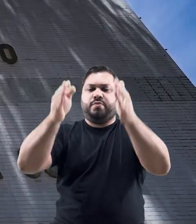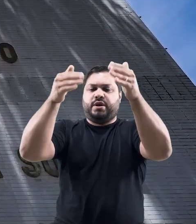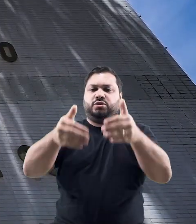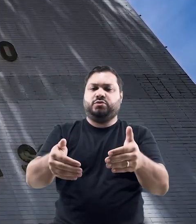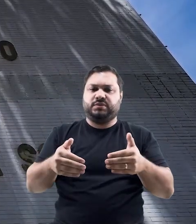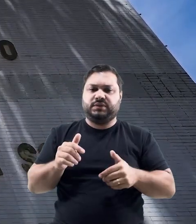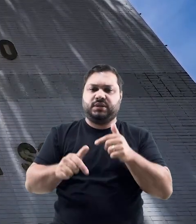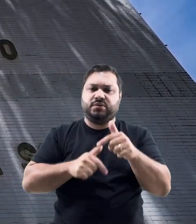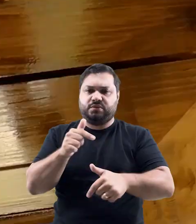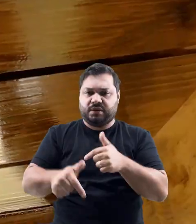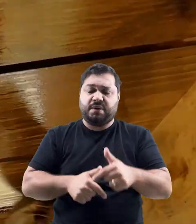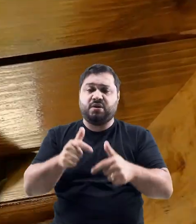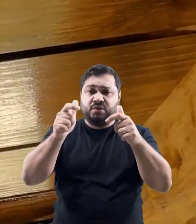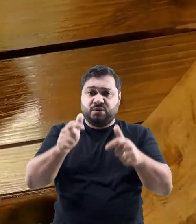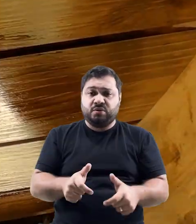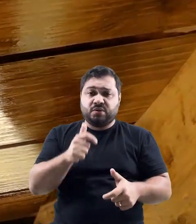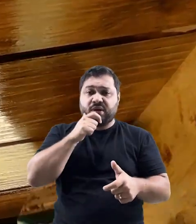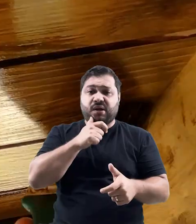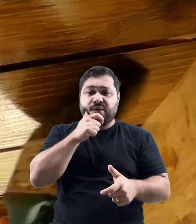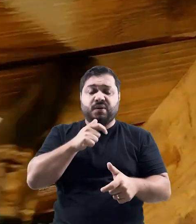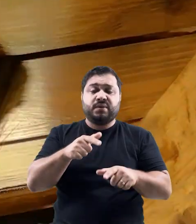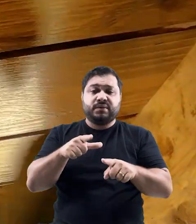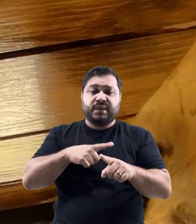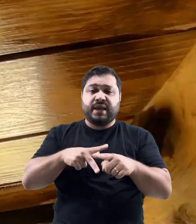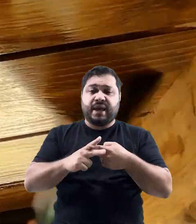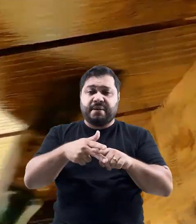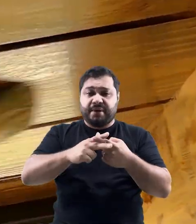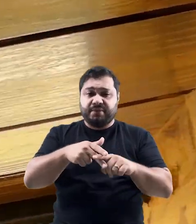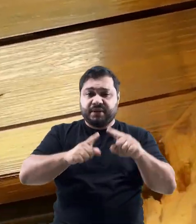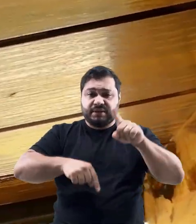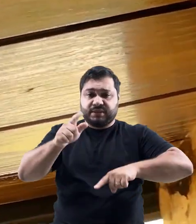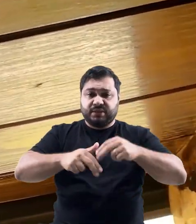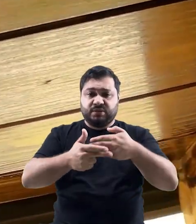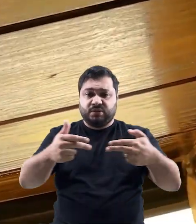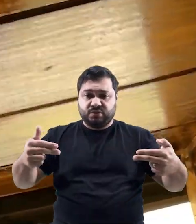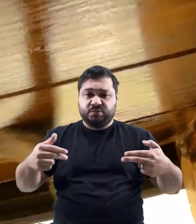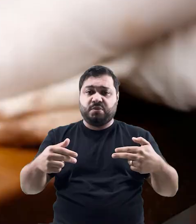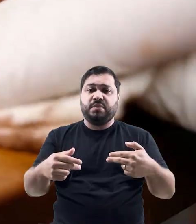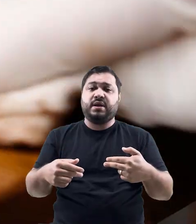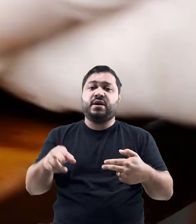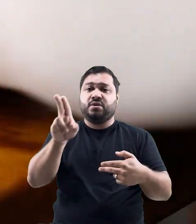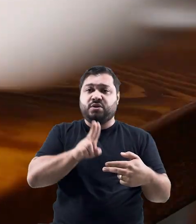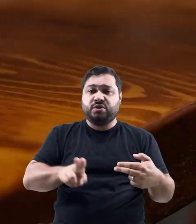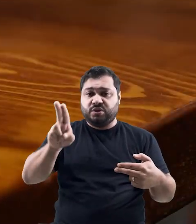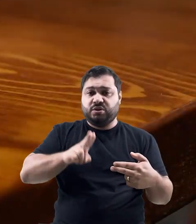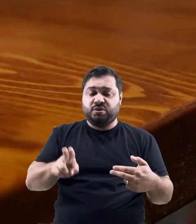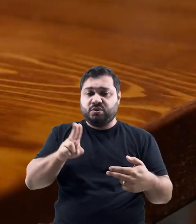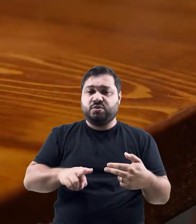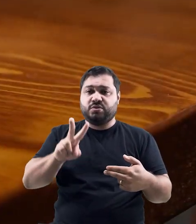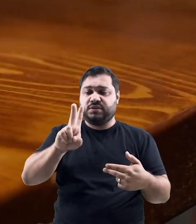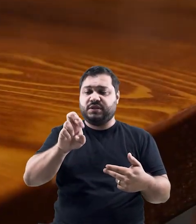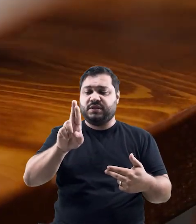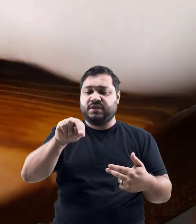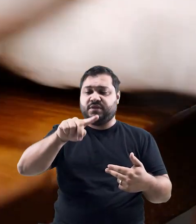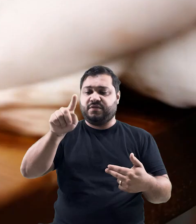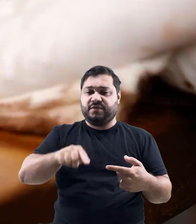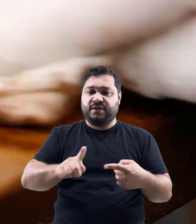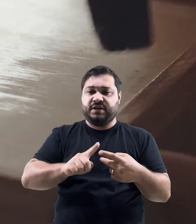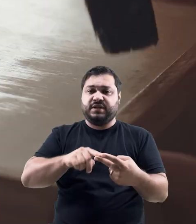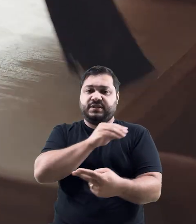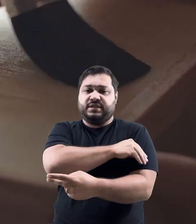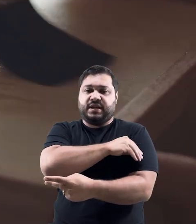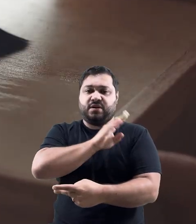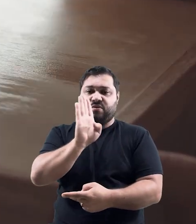do Ministério do Trabalho. No local, é feita a manutenção dos mobiliários do prédio com a utilização de vernizes,